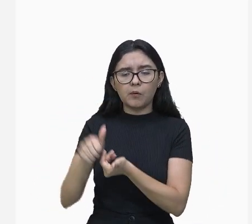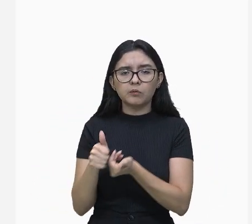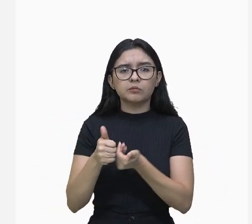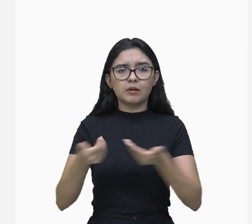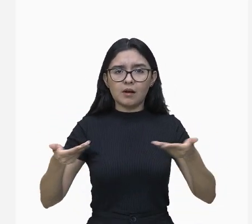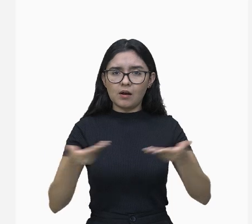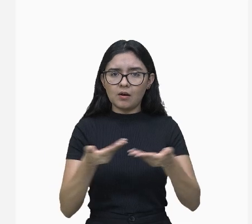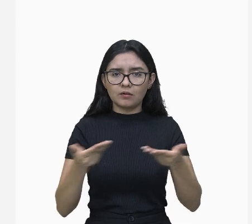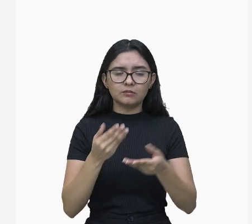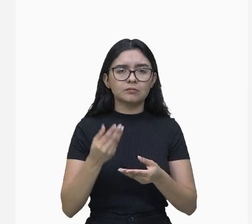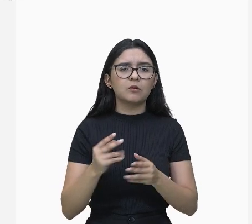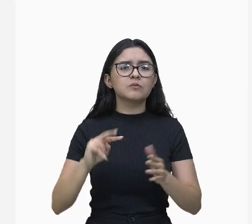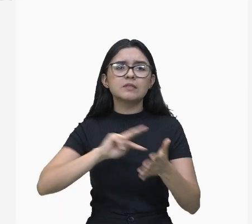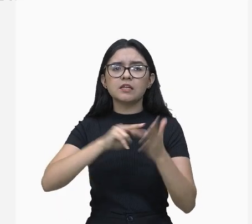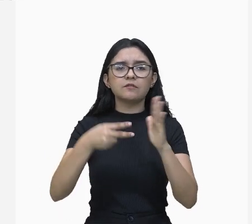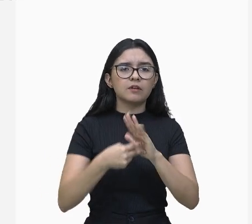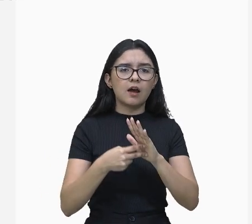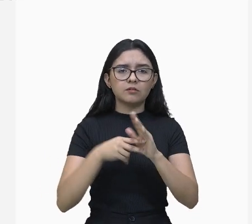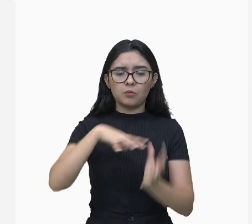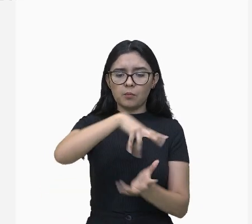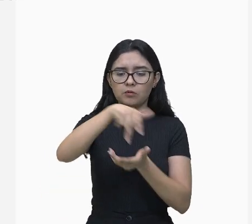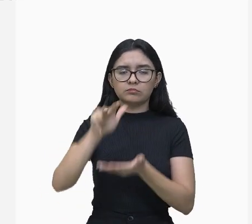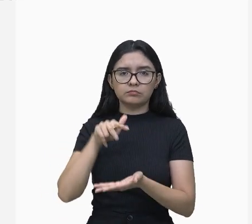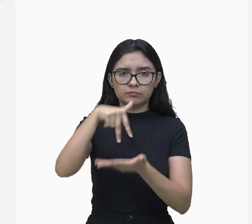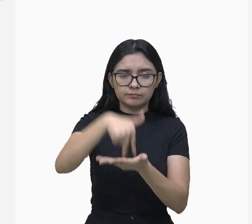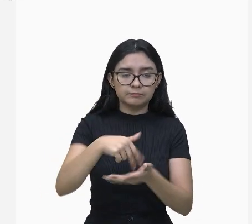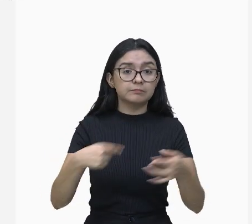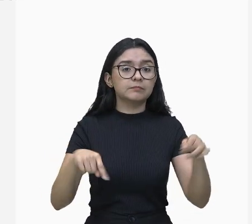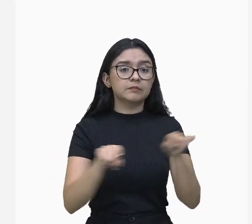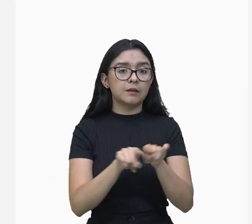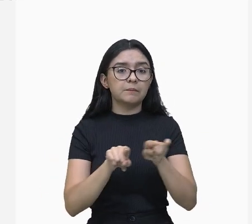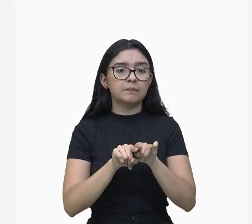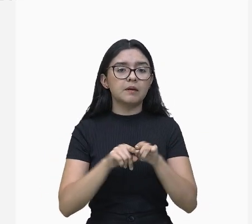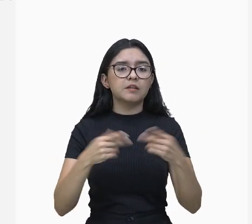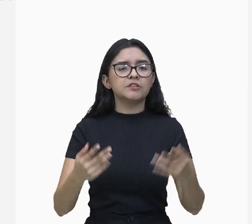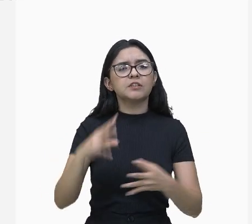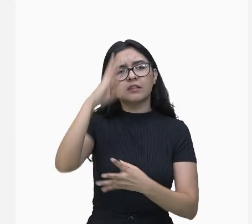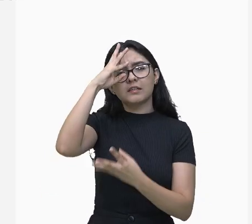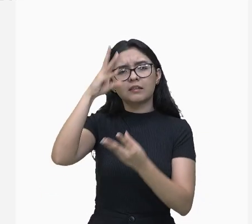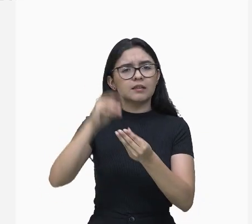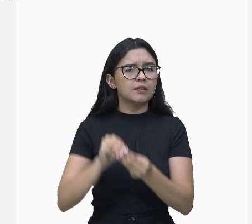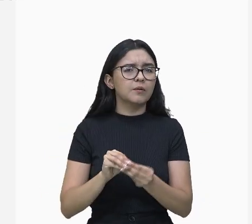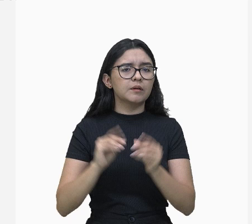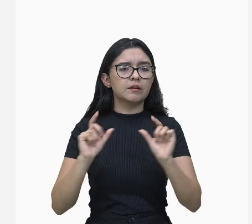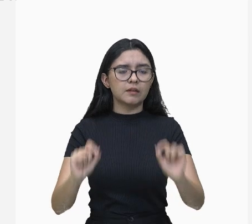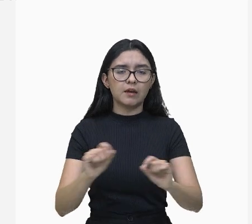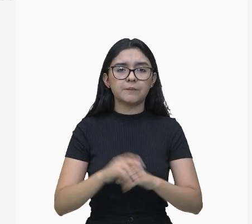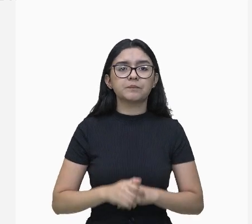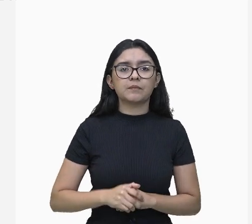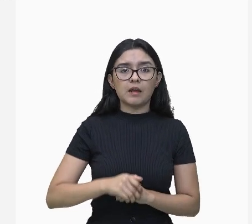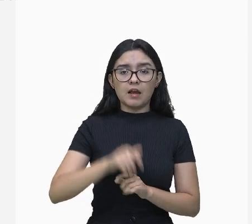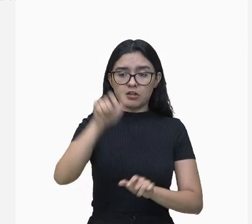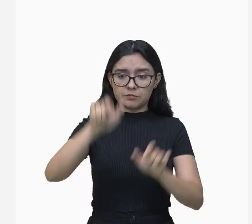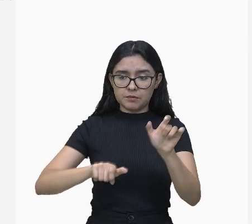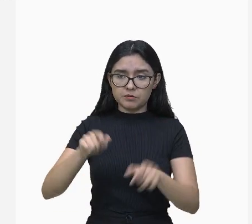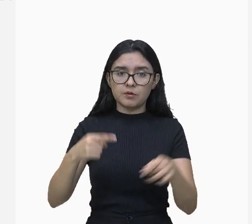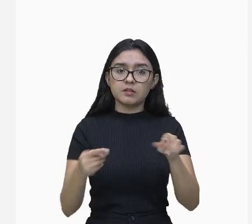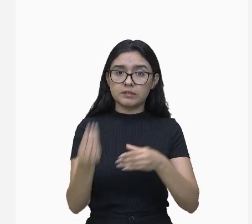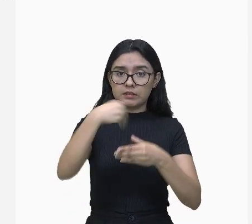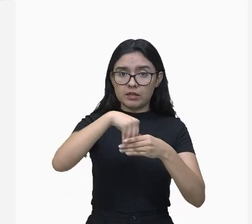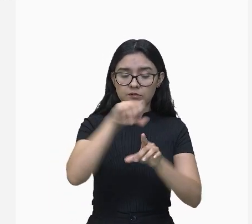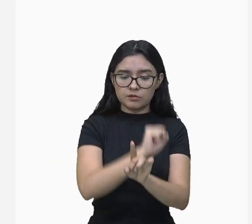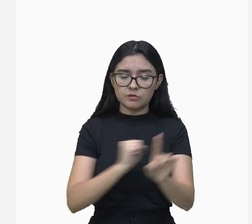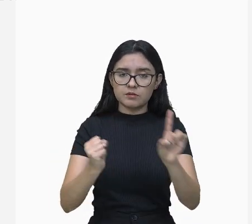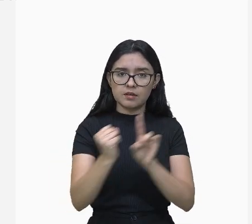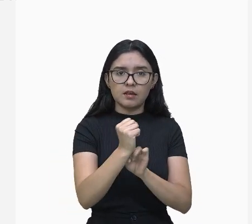estar neste mundo e deseja-se compreender a relação entre o indivíduo e sociedade. Assim, a